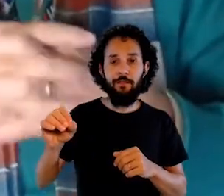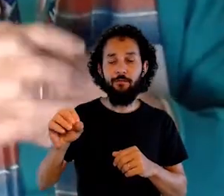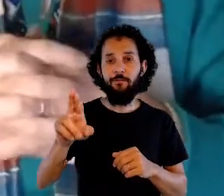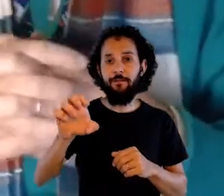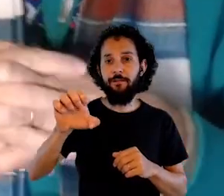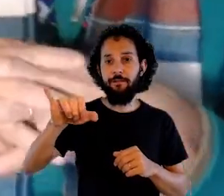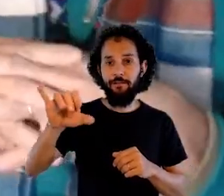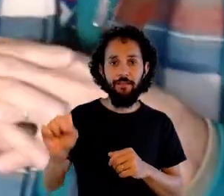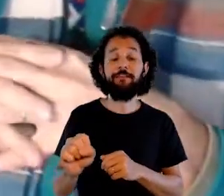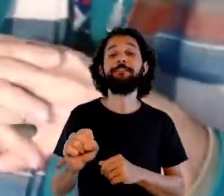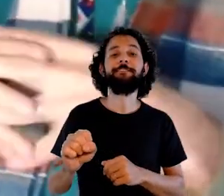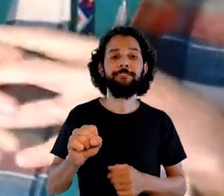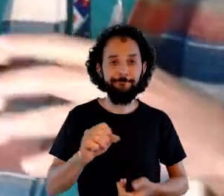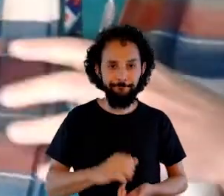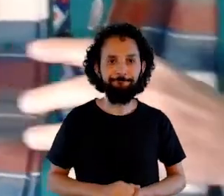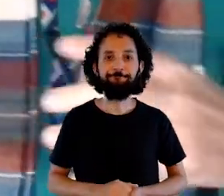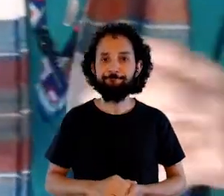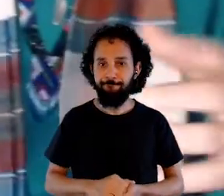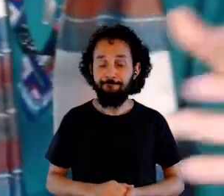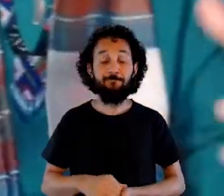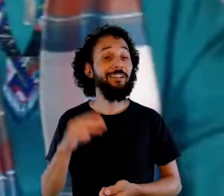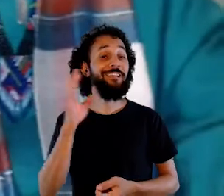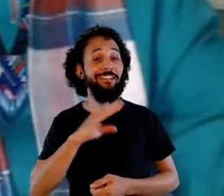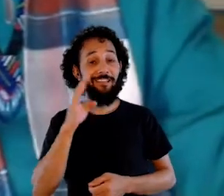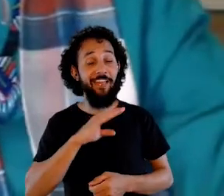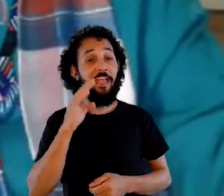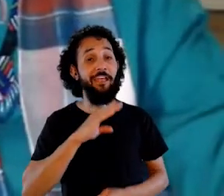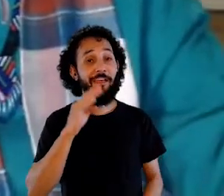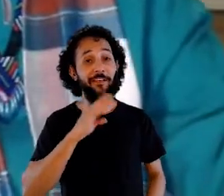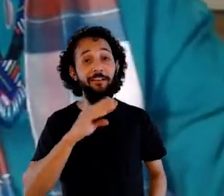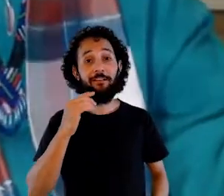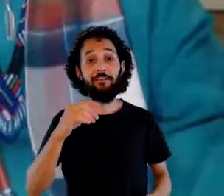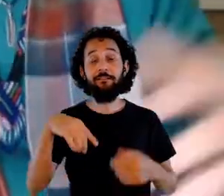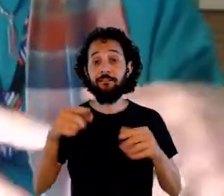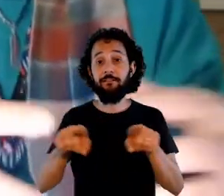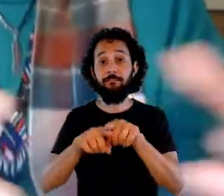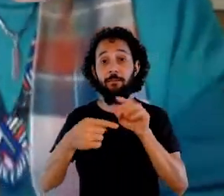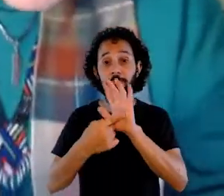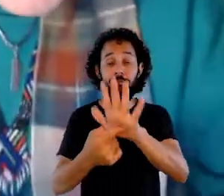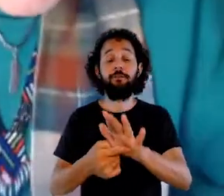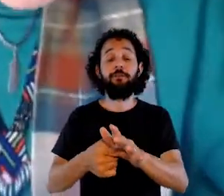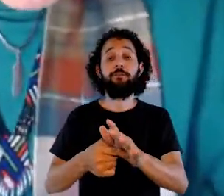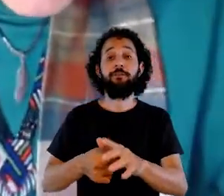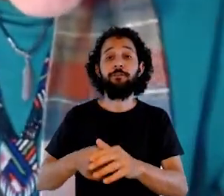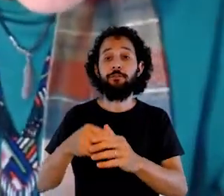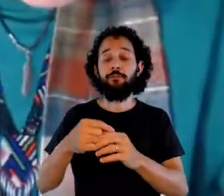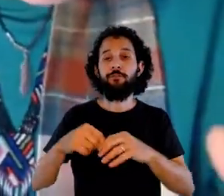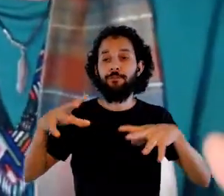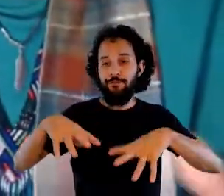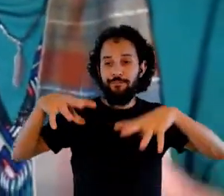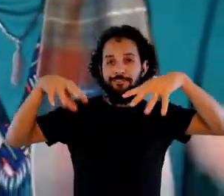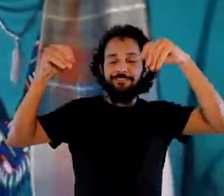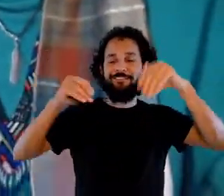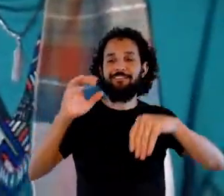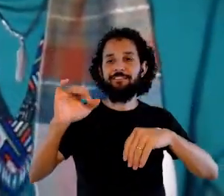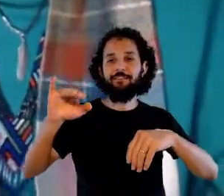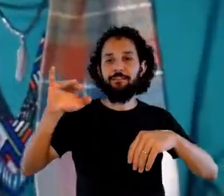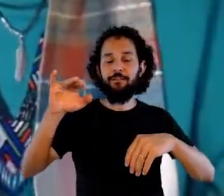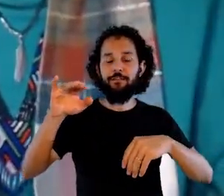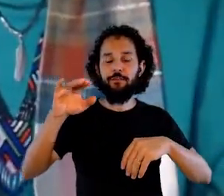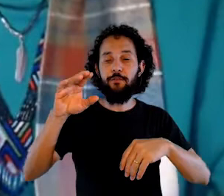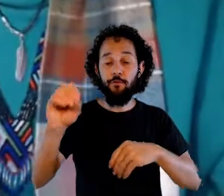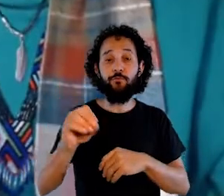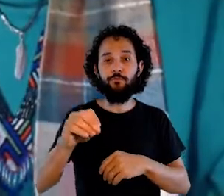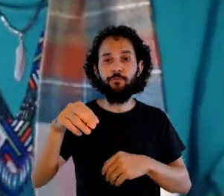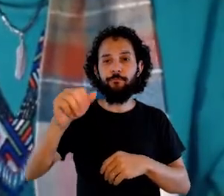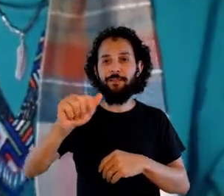que legal isso. E foi também apresentador do Circo do Mazzaropi, né? Então, meu pai fazia radioteatro. Que Então, 10 isso. Não conhecia